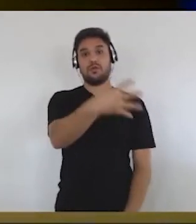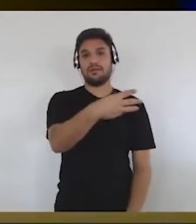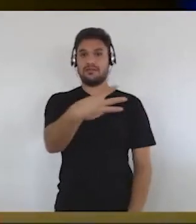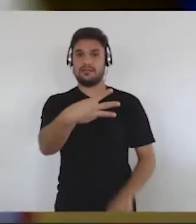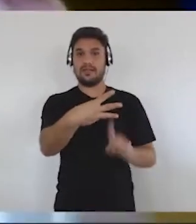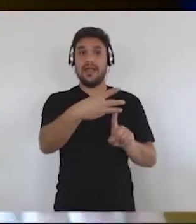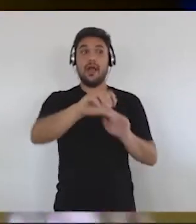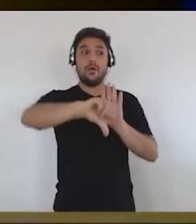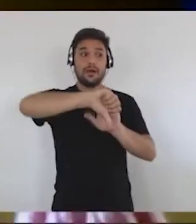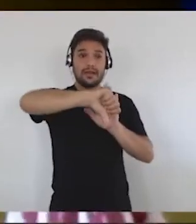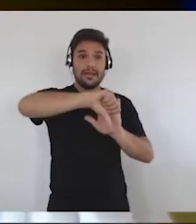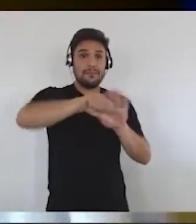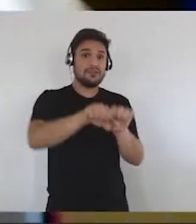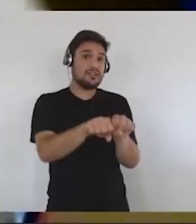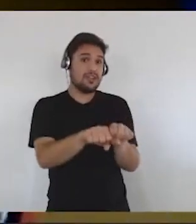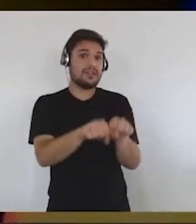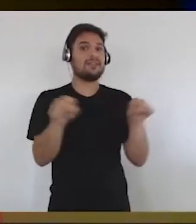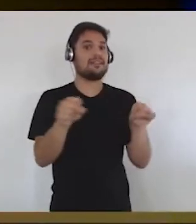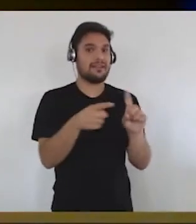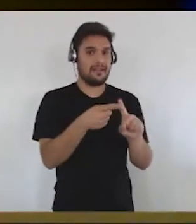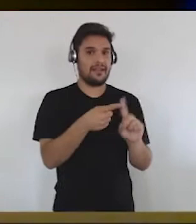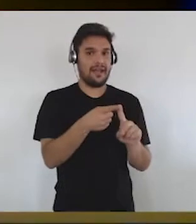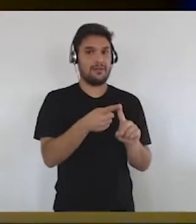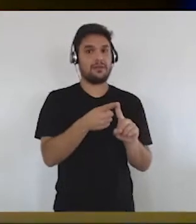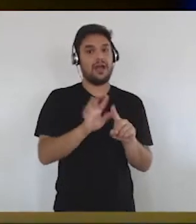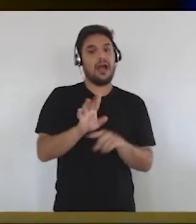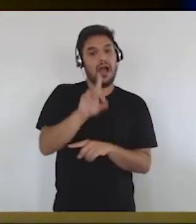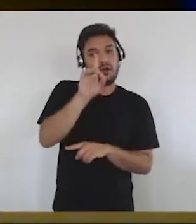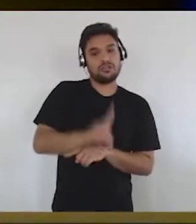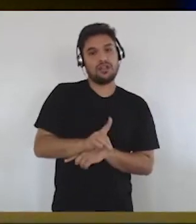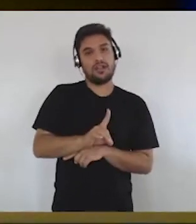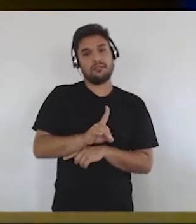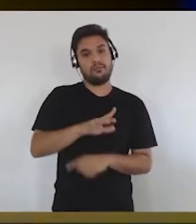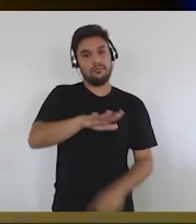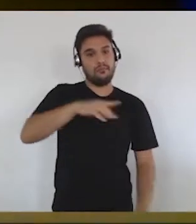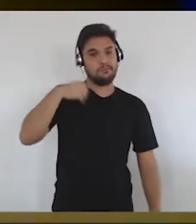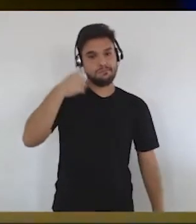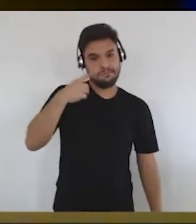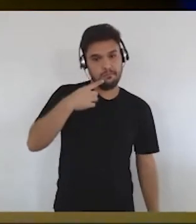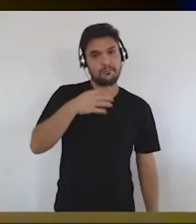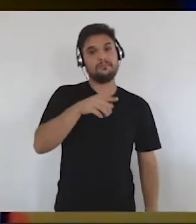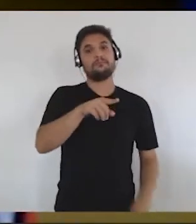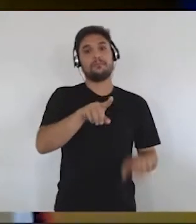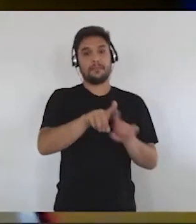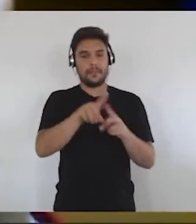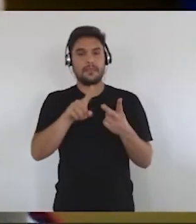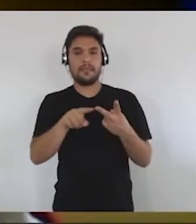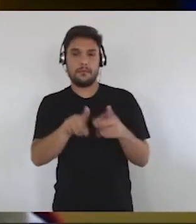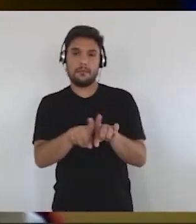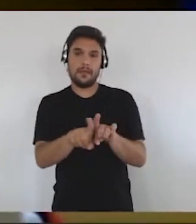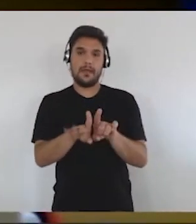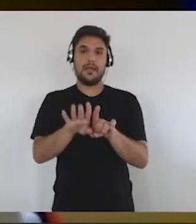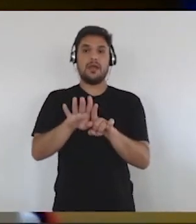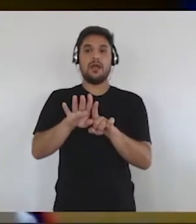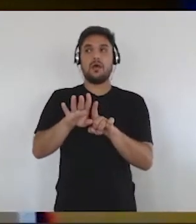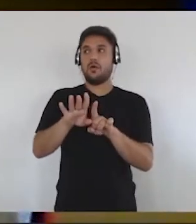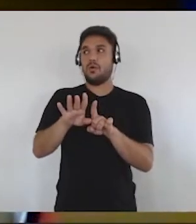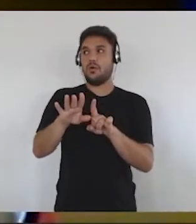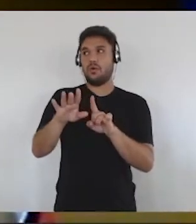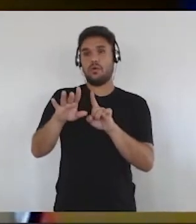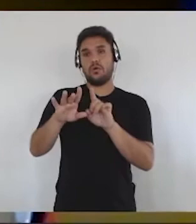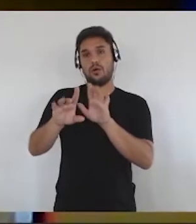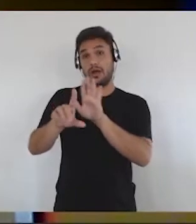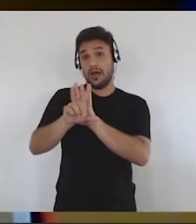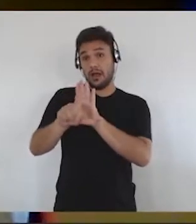um crime de violação às prerrogativas da advocacia, abrangendo, conforme estabelece o próprio